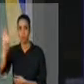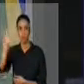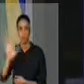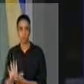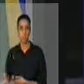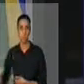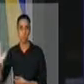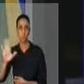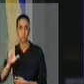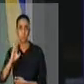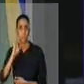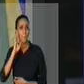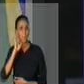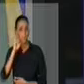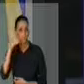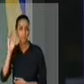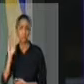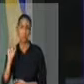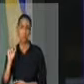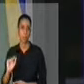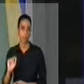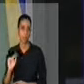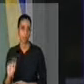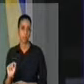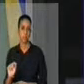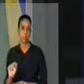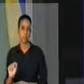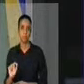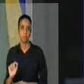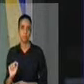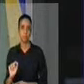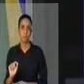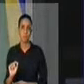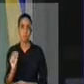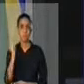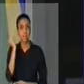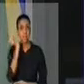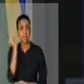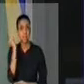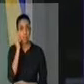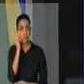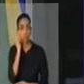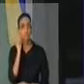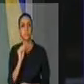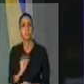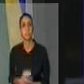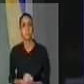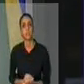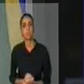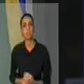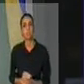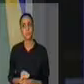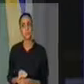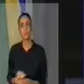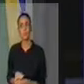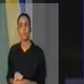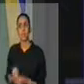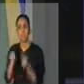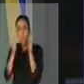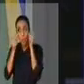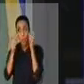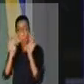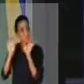a prioridade nossa é fazermos com que tenhamos um cuidado especial para que